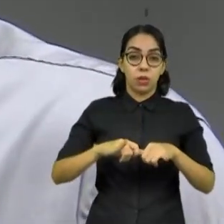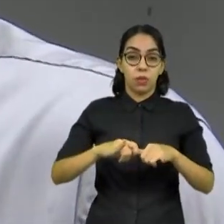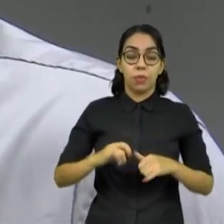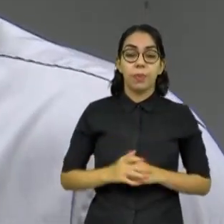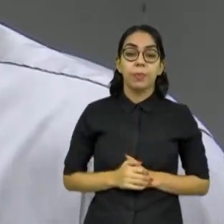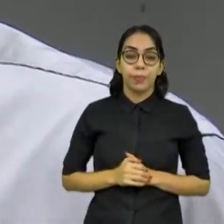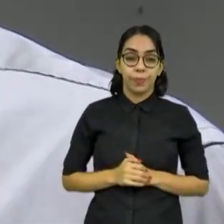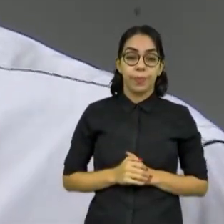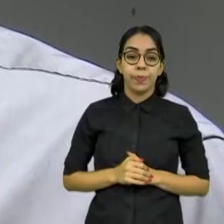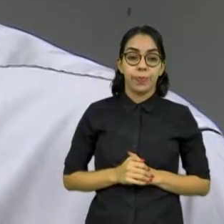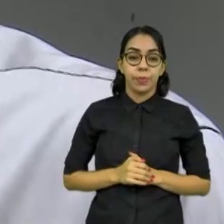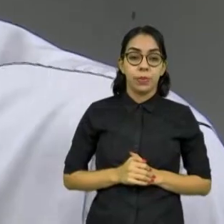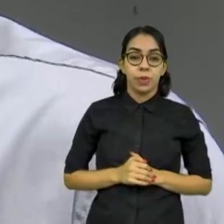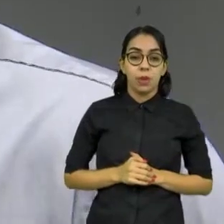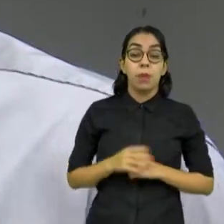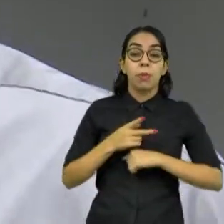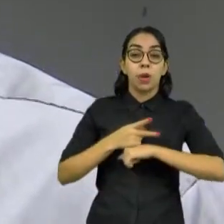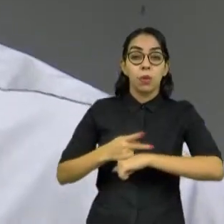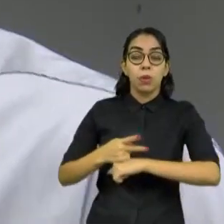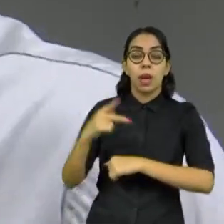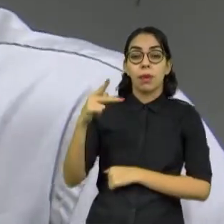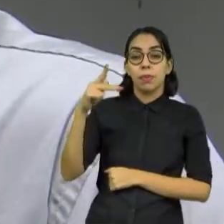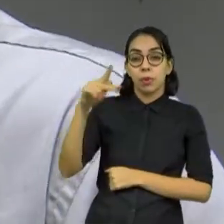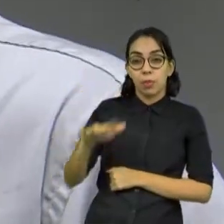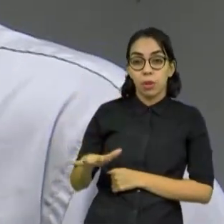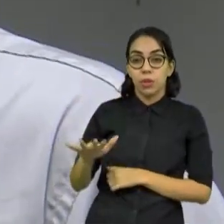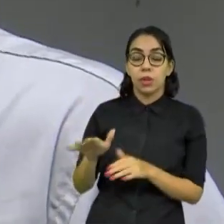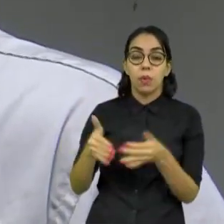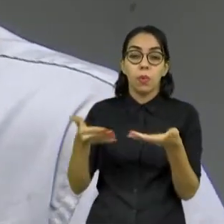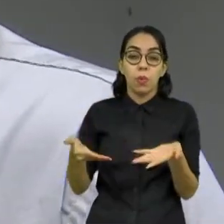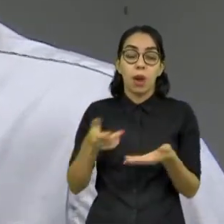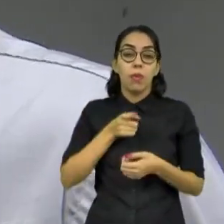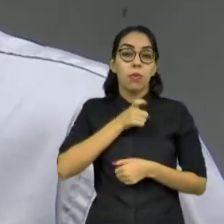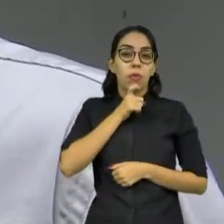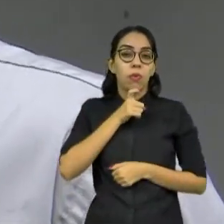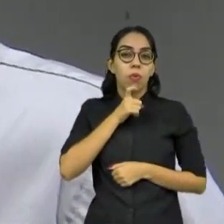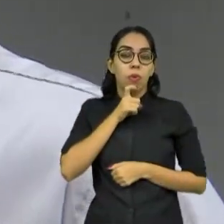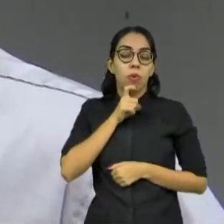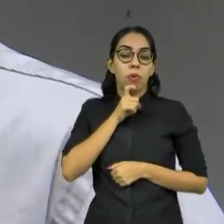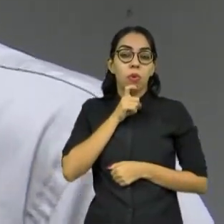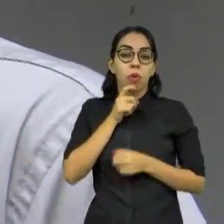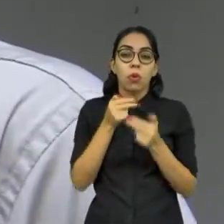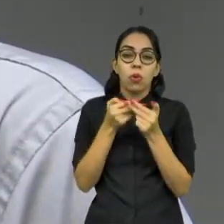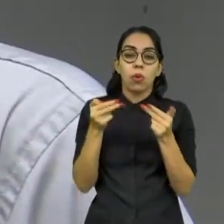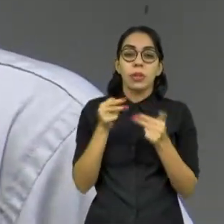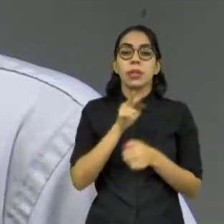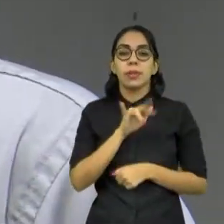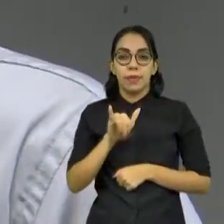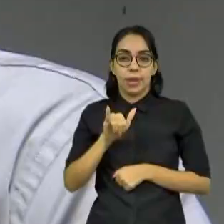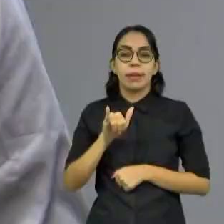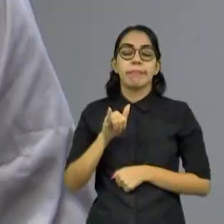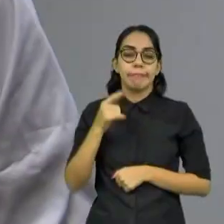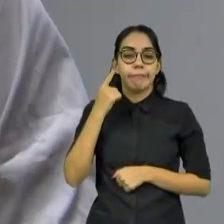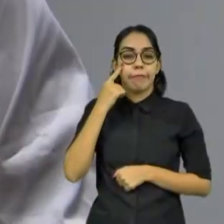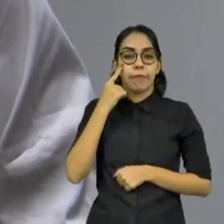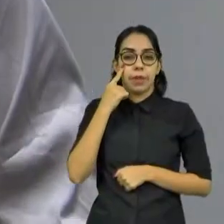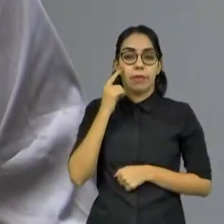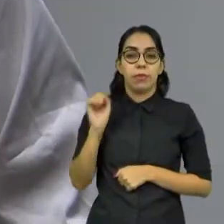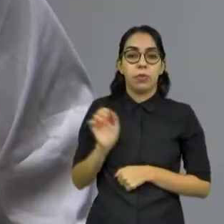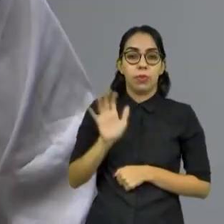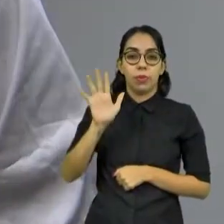Salles destaca que os refrigerados são os produtos que já devem sofrer repasse imediato no valor. Ele explica o porquê. Como